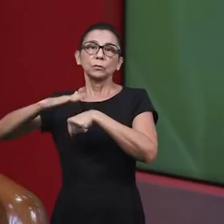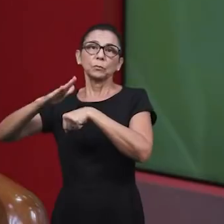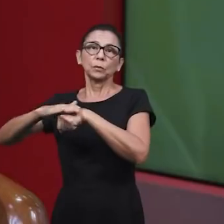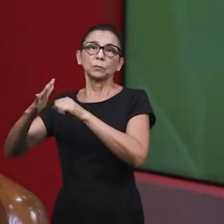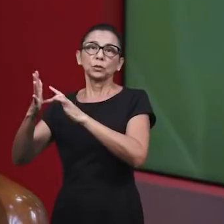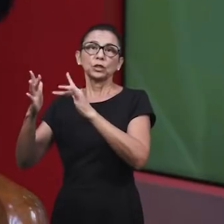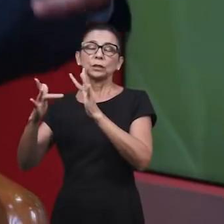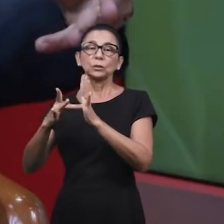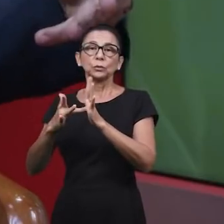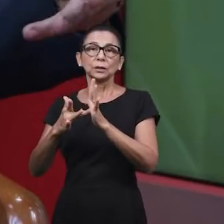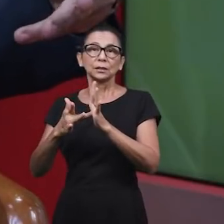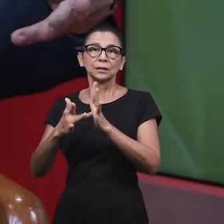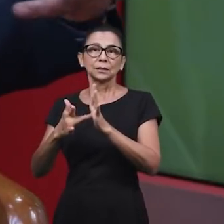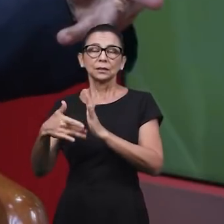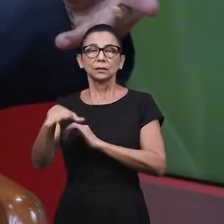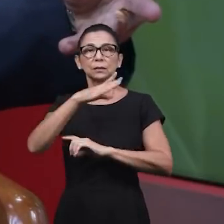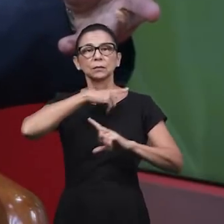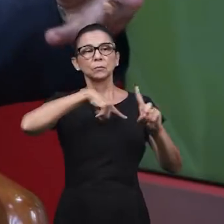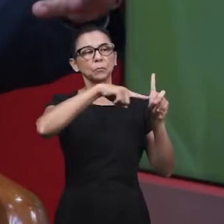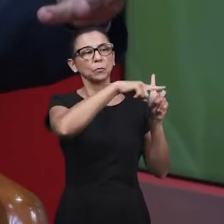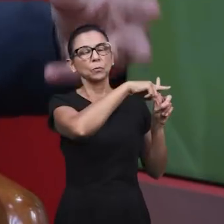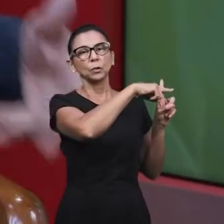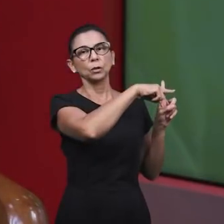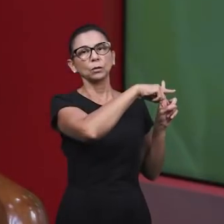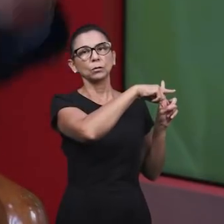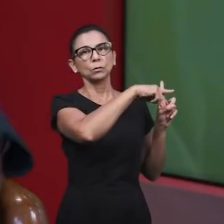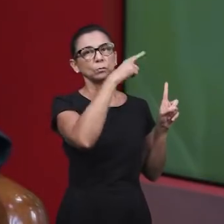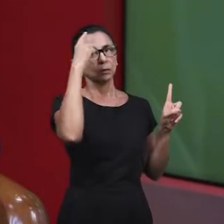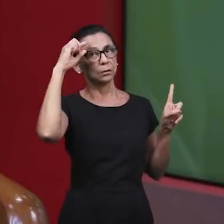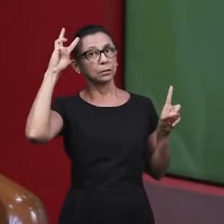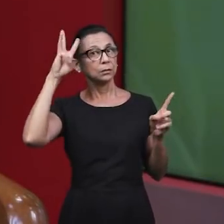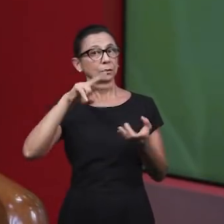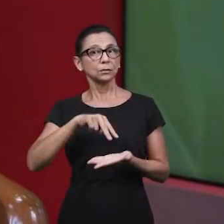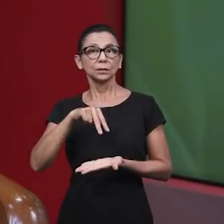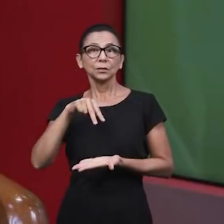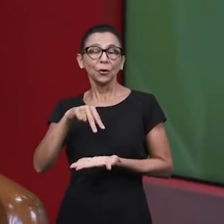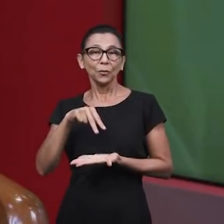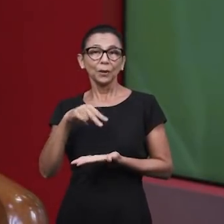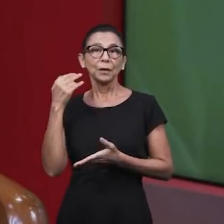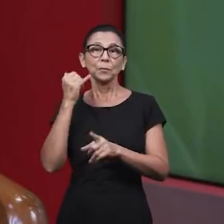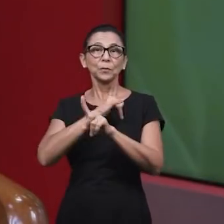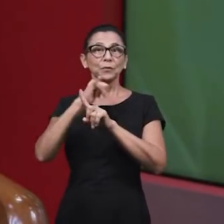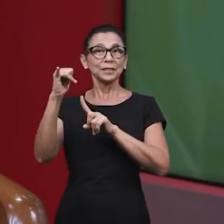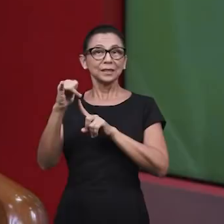que foi morto na cruz e ao 3º dia ressuscitou.